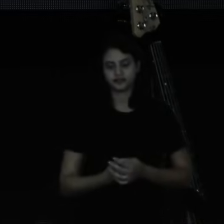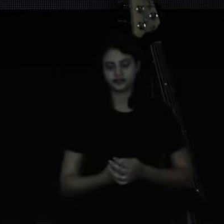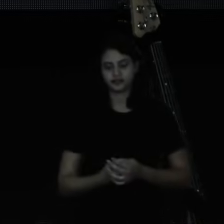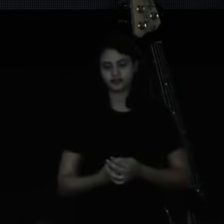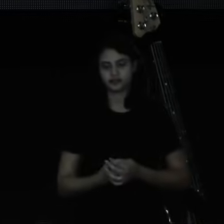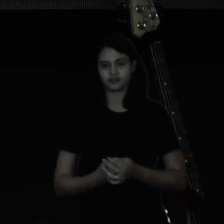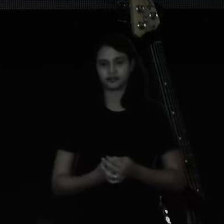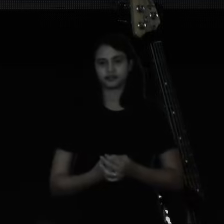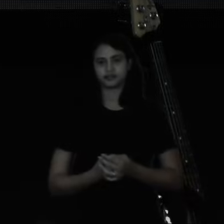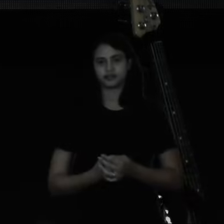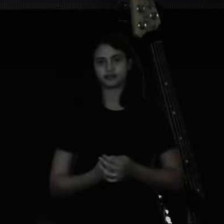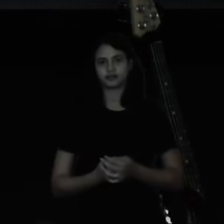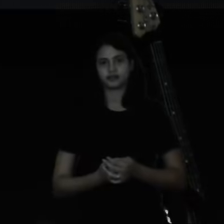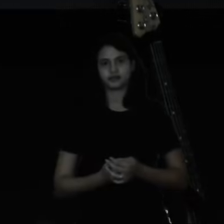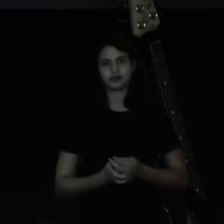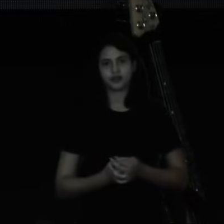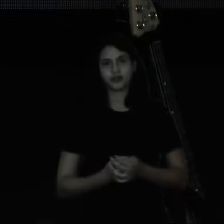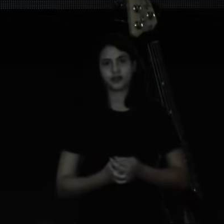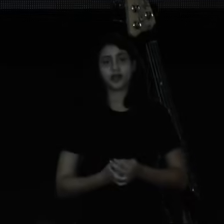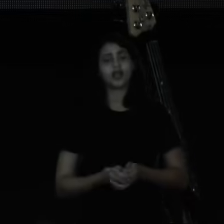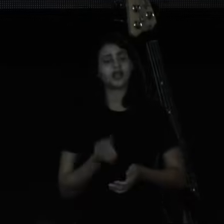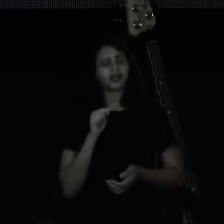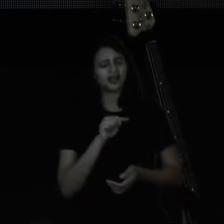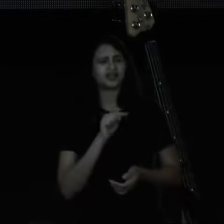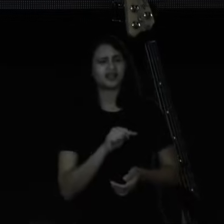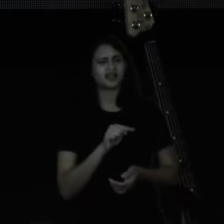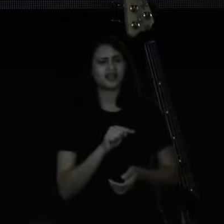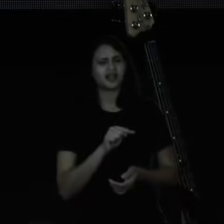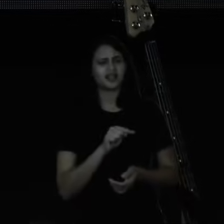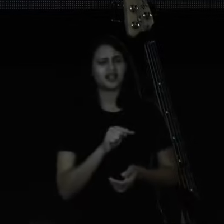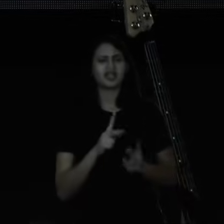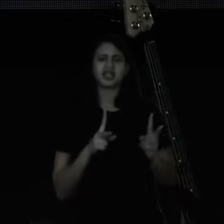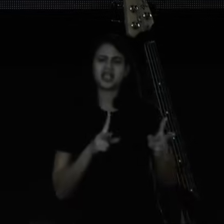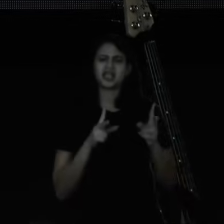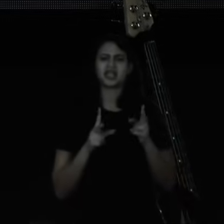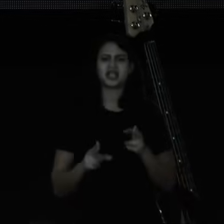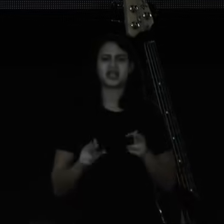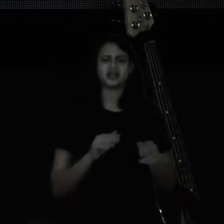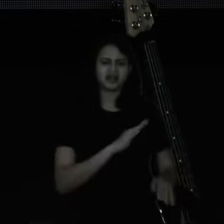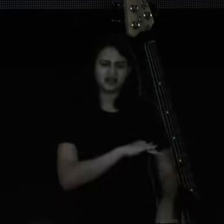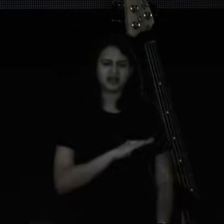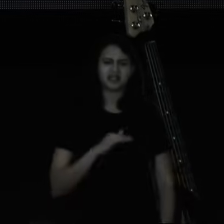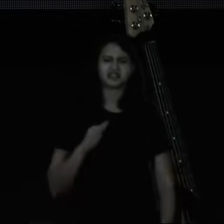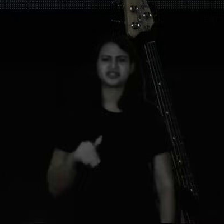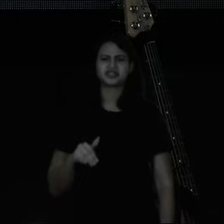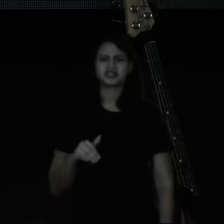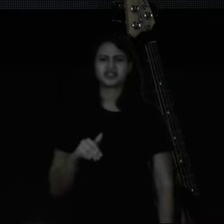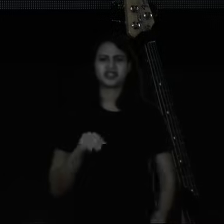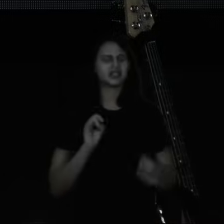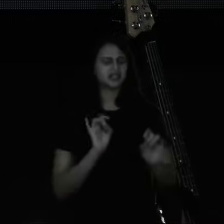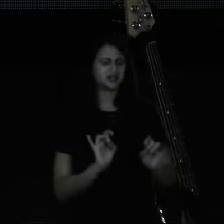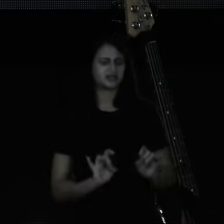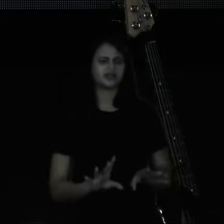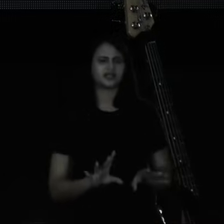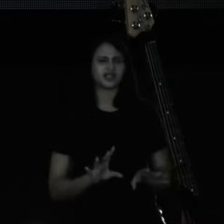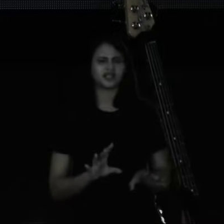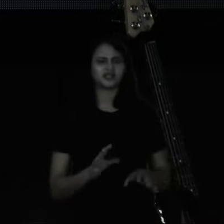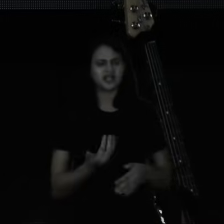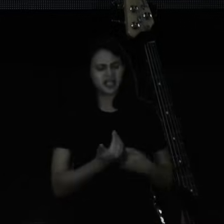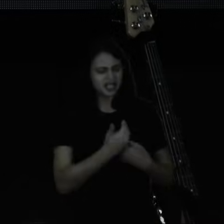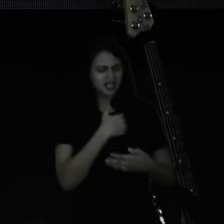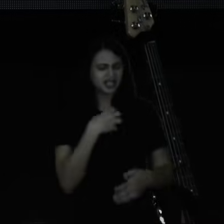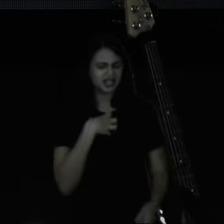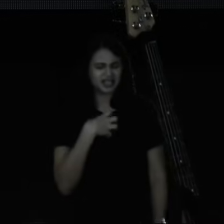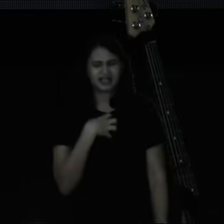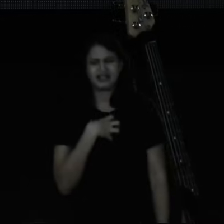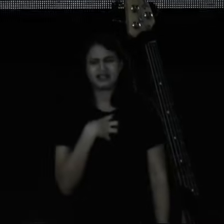E o Brandon, como muitas outras crianças órfãs e são negligenciadas, ele carregava dentro de si esse senso de culpa normal,